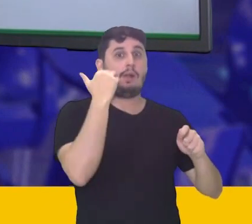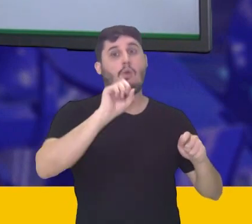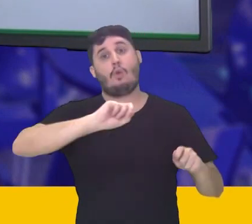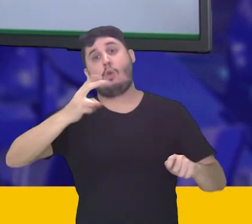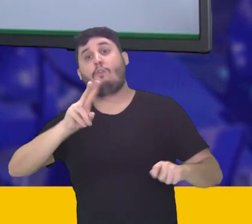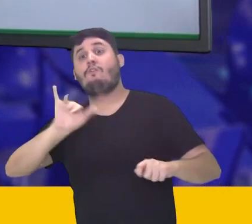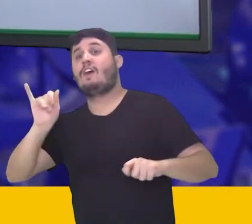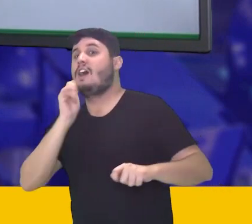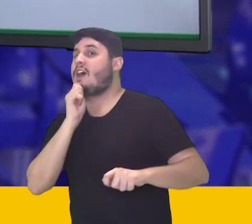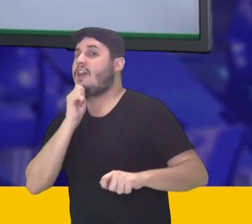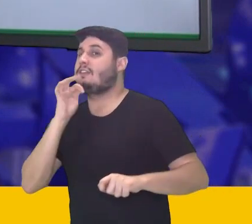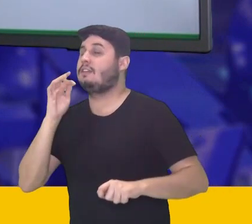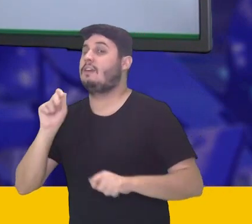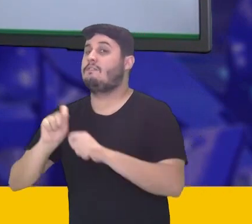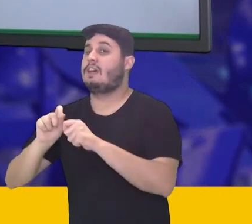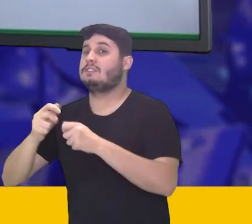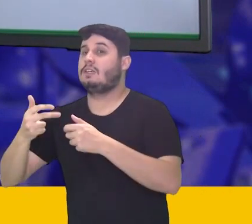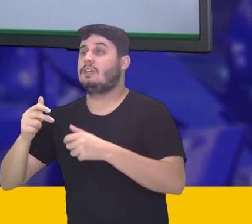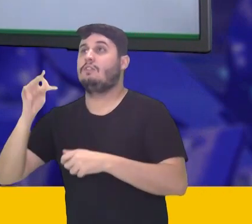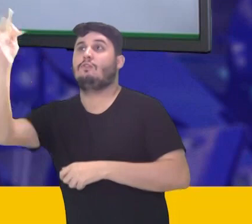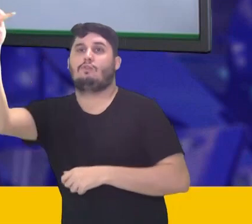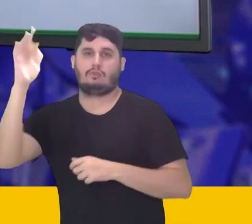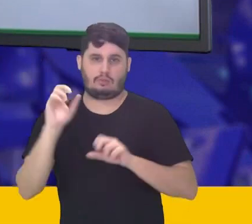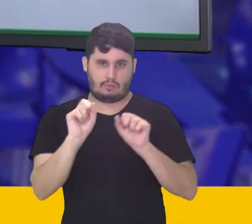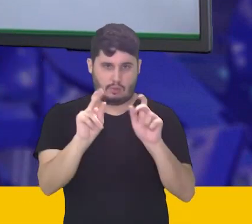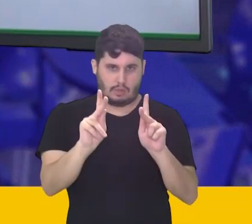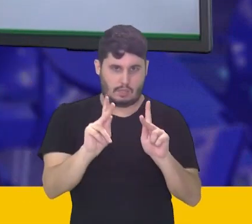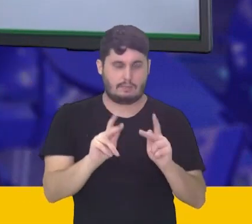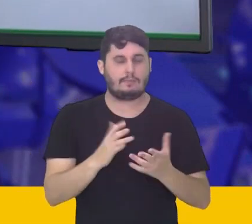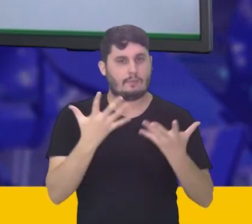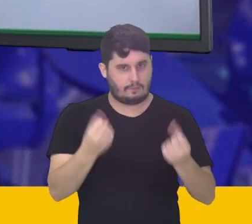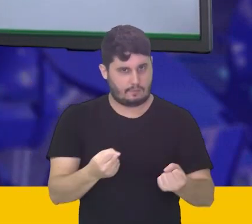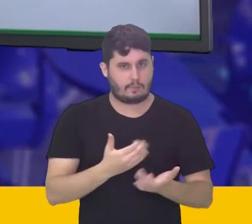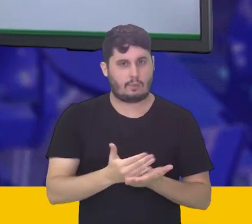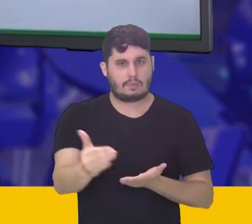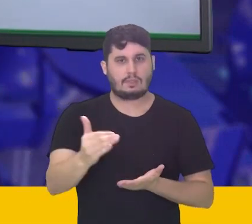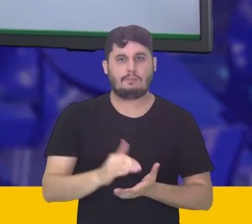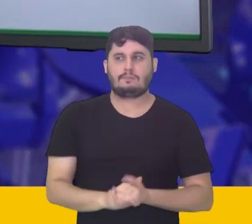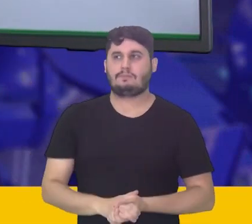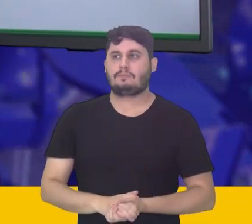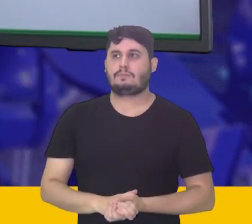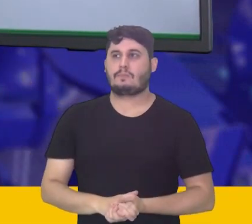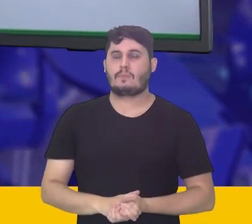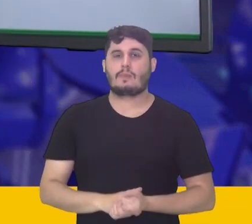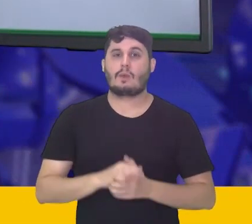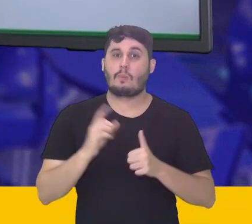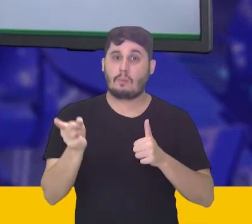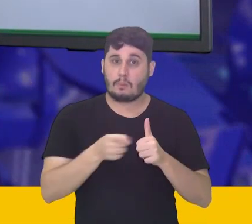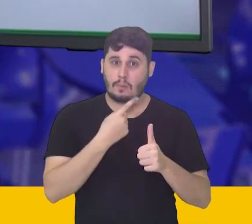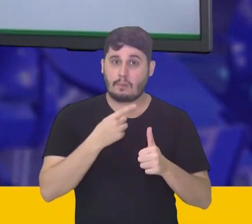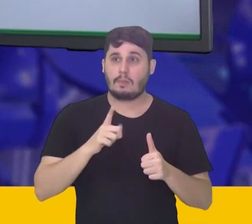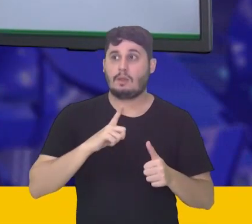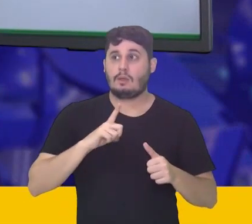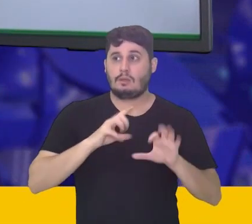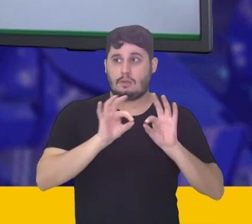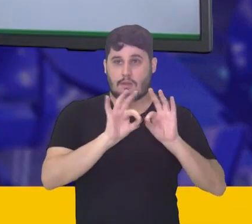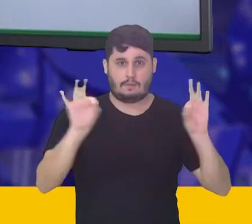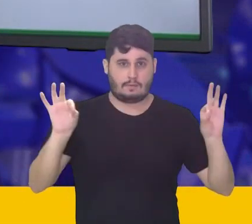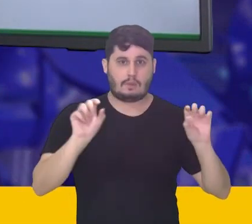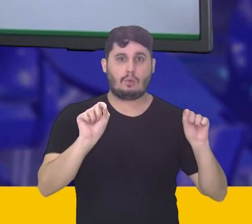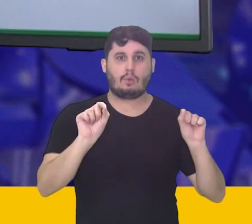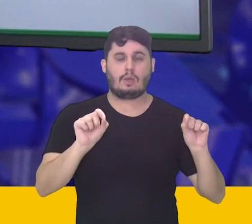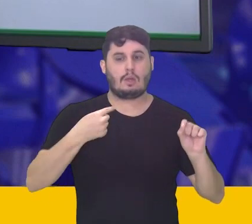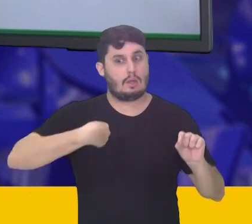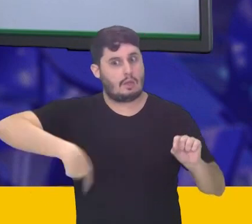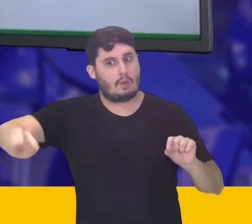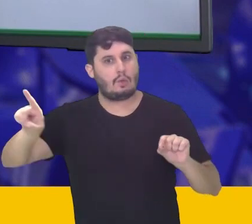futuro. Certo? Coisas que ela pretende fazer. Let's go? Vamos lá. No primeiro, temos aqui I went to the zoo. Eu fui